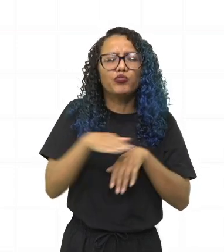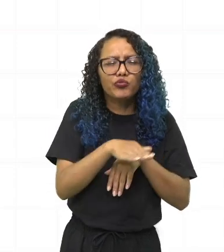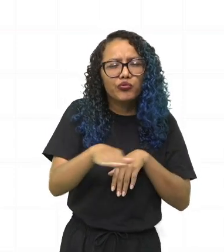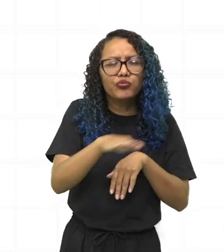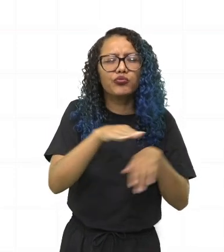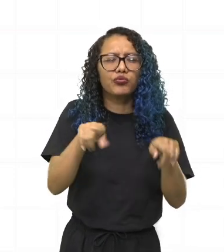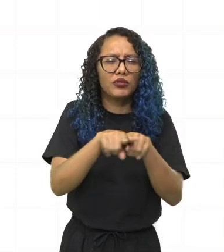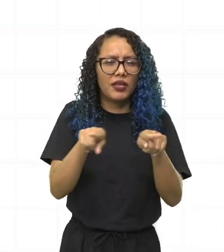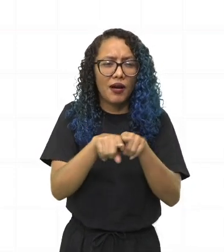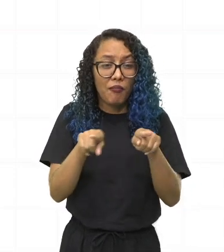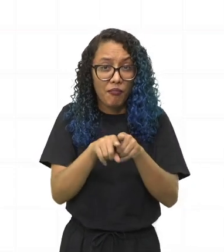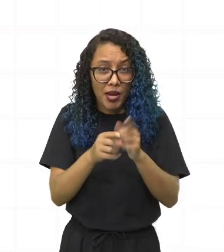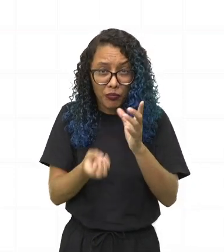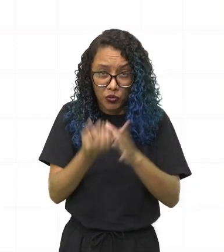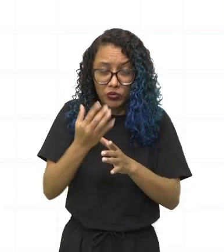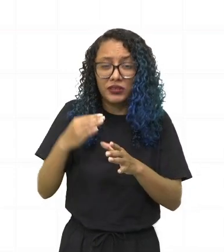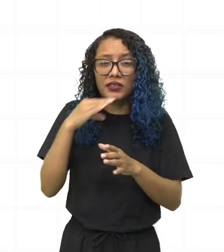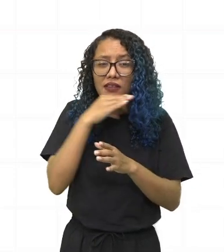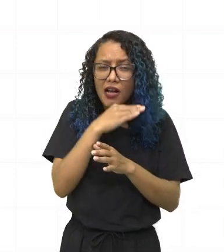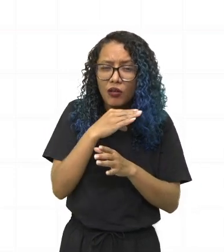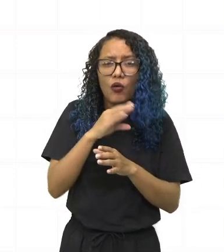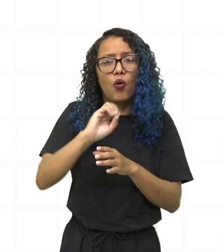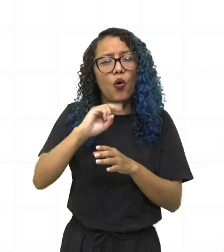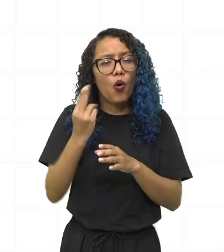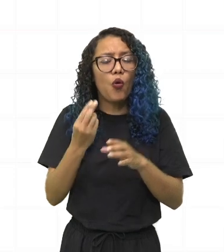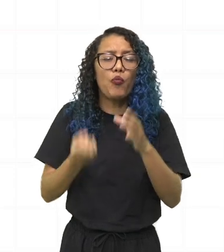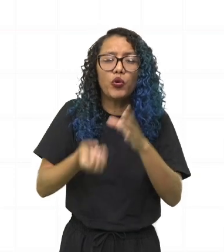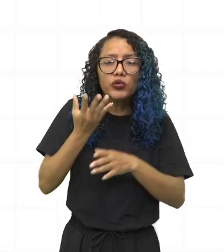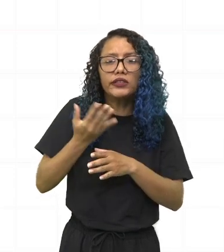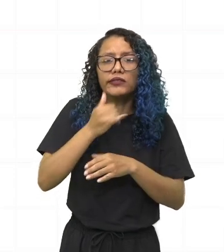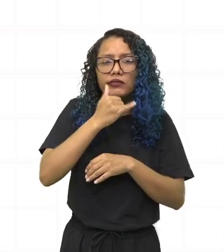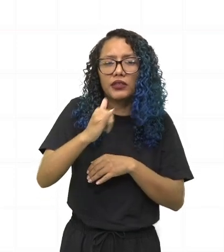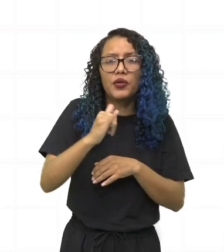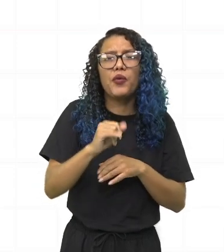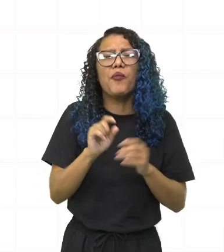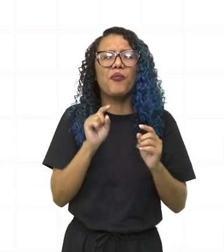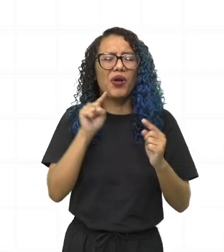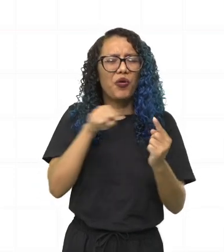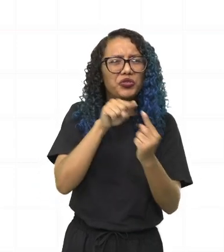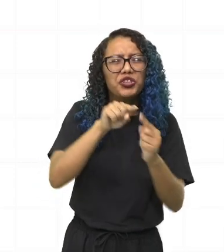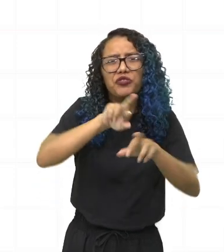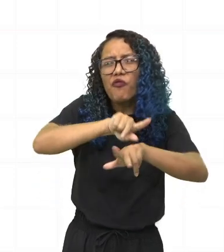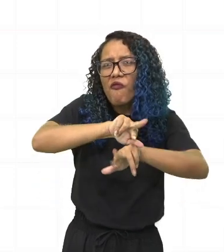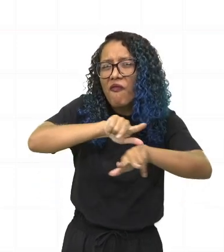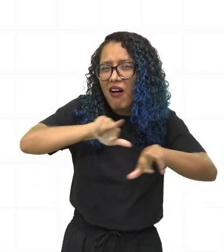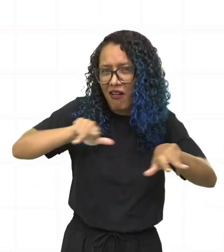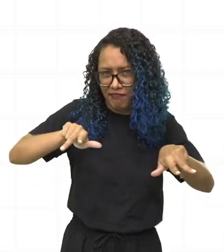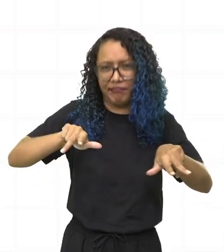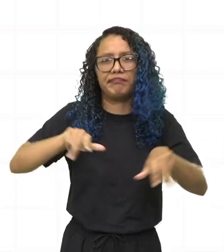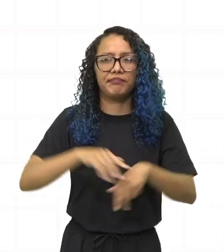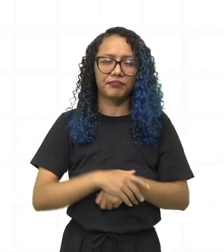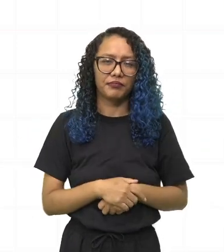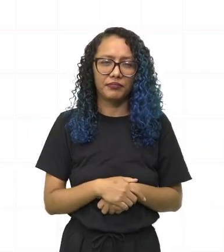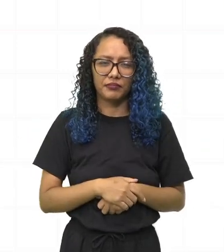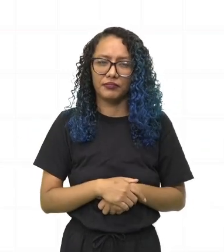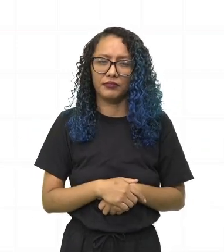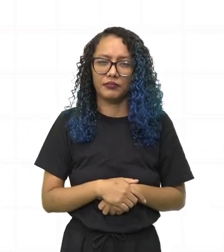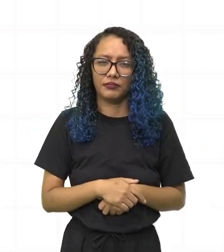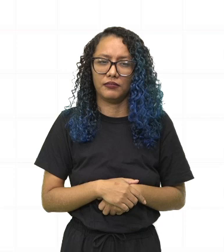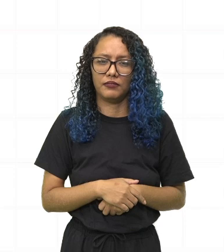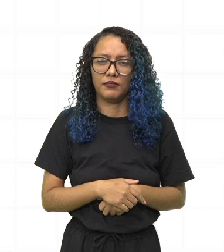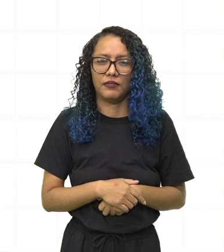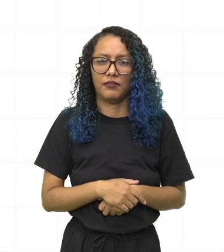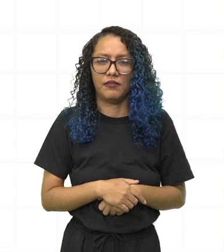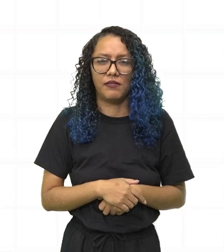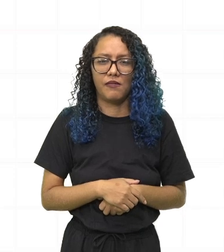produzir eletricidade para os mais diversos fins, certo? Então, a gente pode